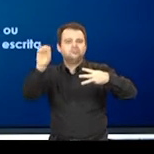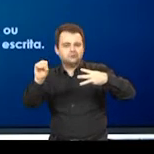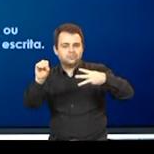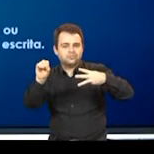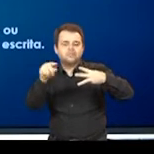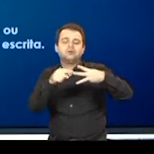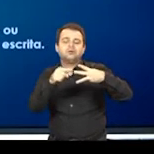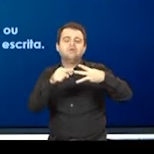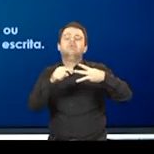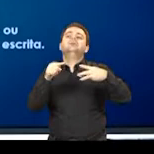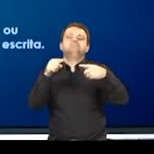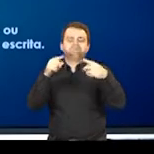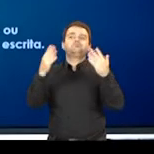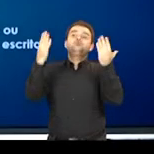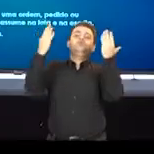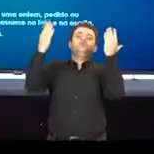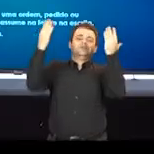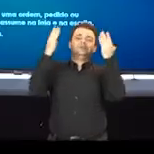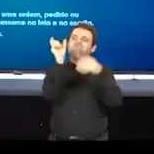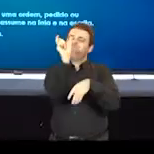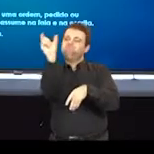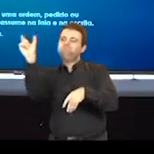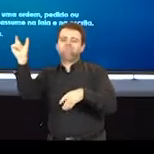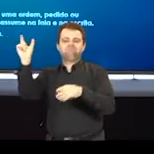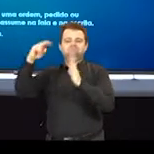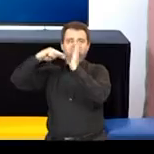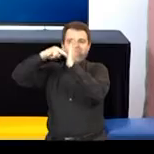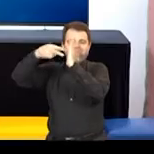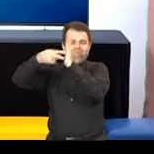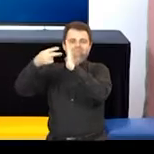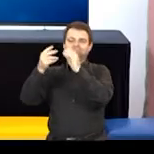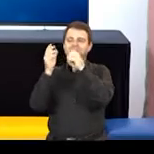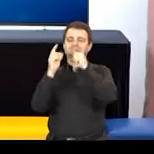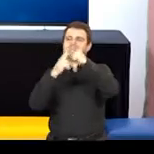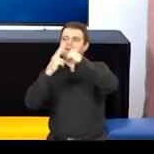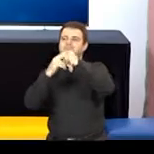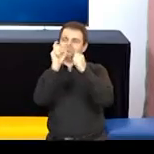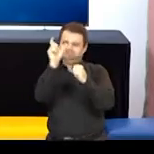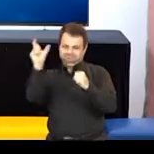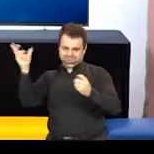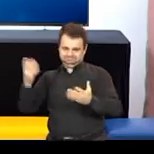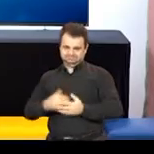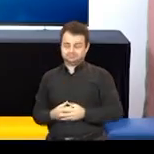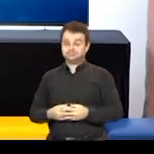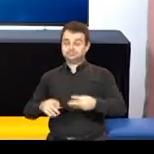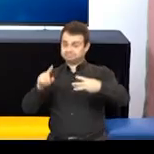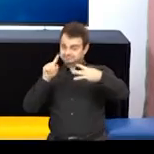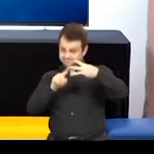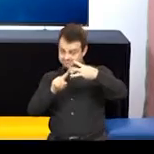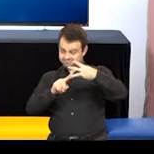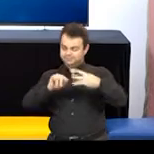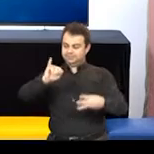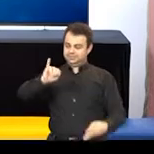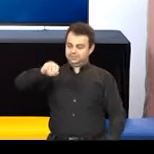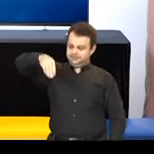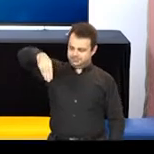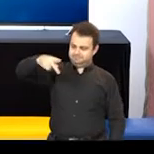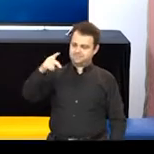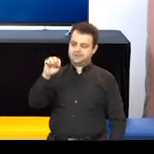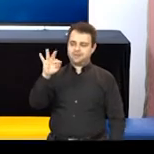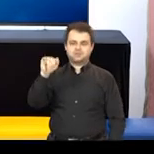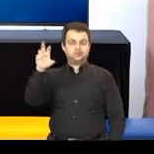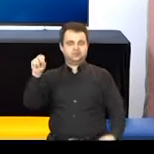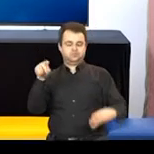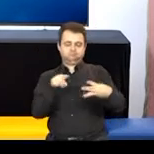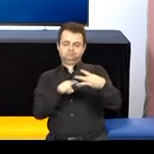verbo no indicativo, tá bom? Essa é a diferença entre eles. Por fim, vamos falar do modo imperativo, que diferente dos outros 2